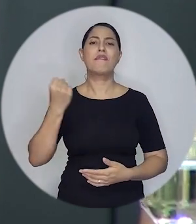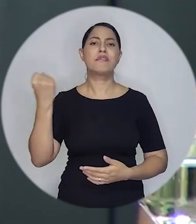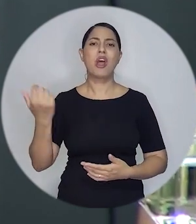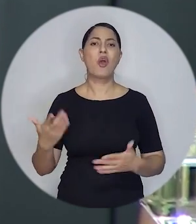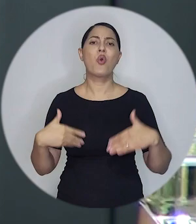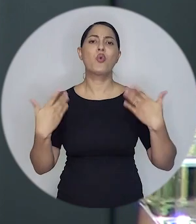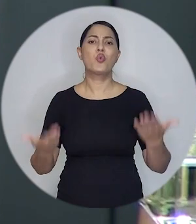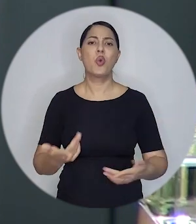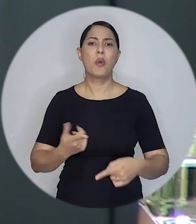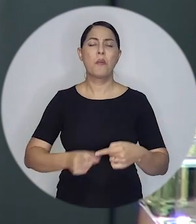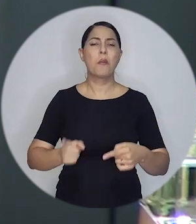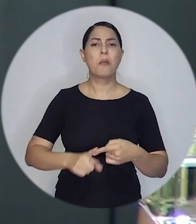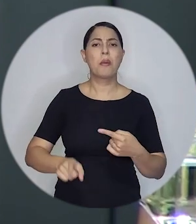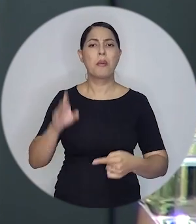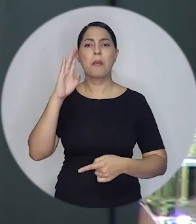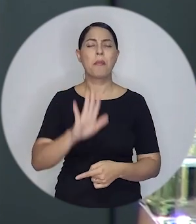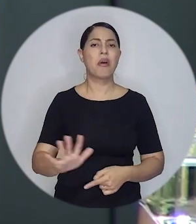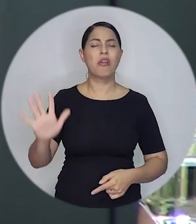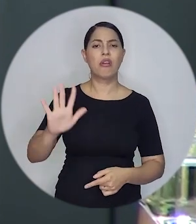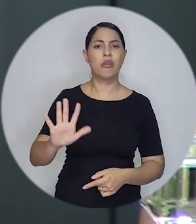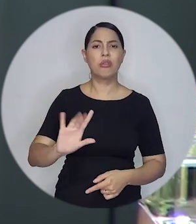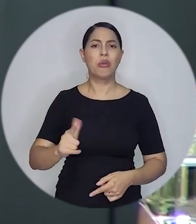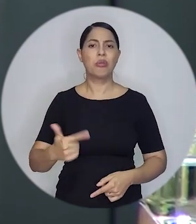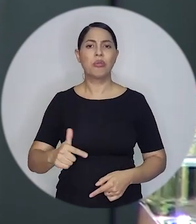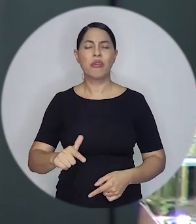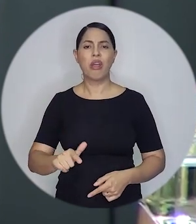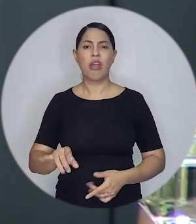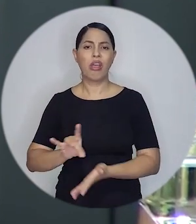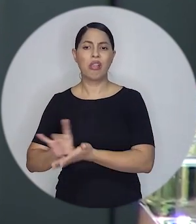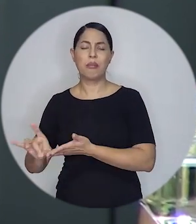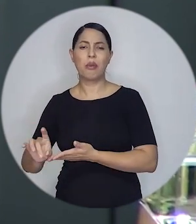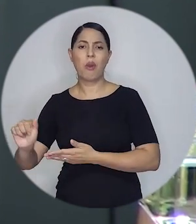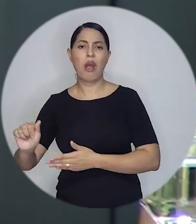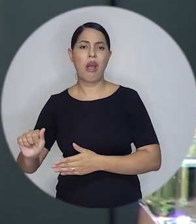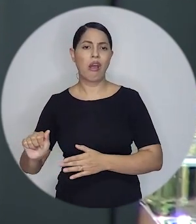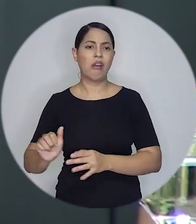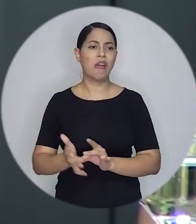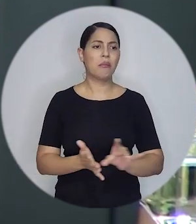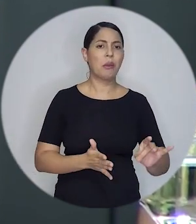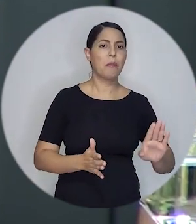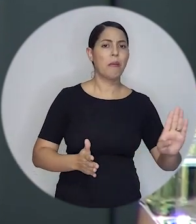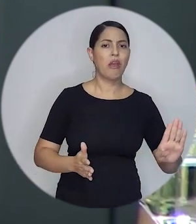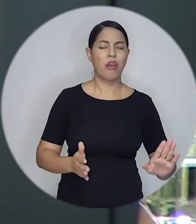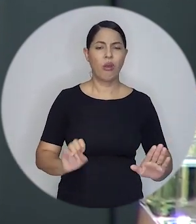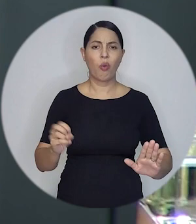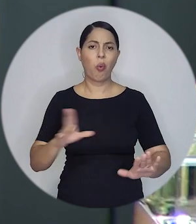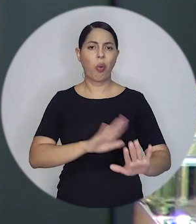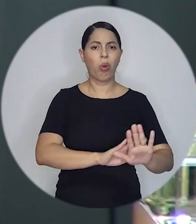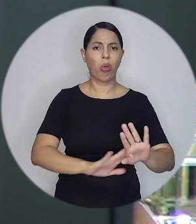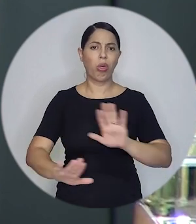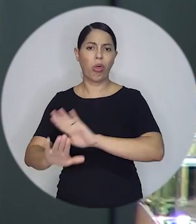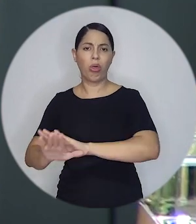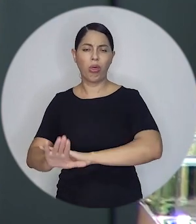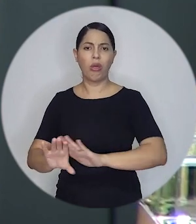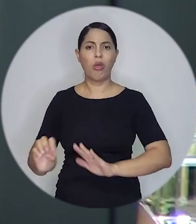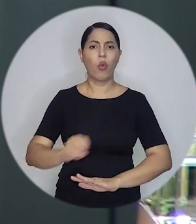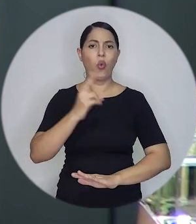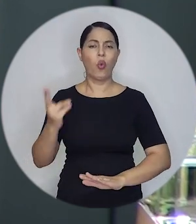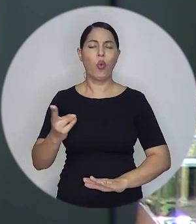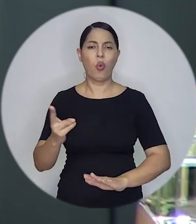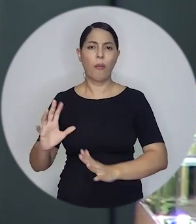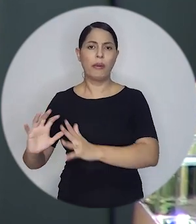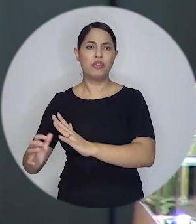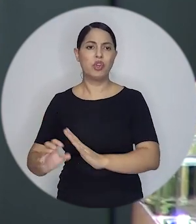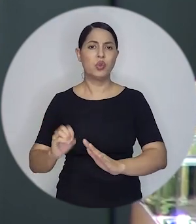o Brasil ou as instituições atravessem. Não há inimigo A ou inimigo B, não há ideologia política, partido A, gestão